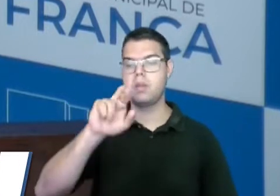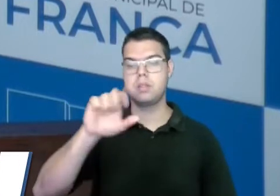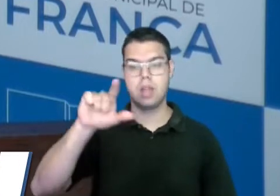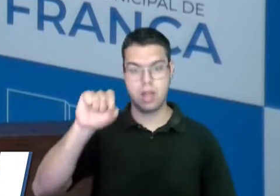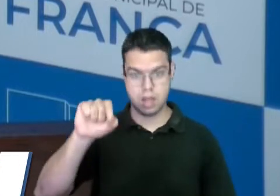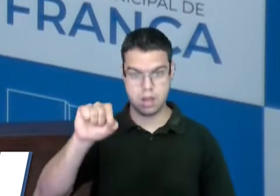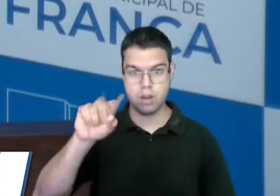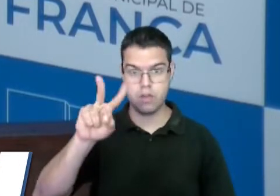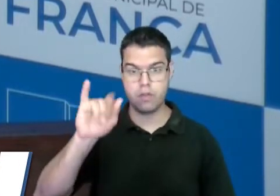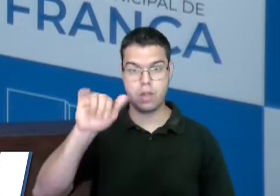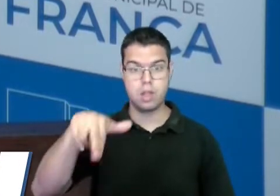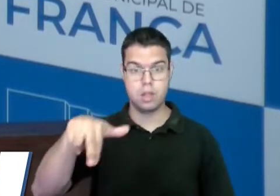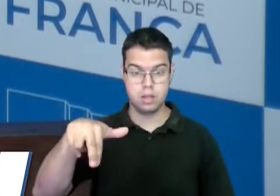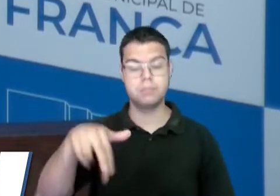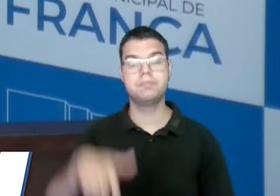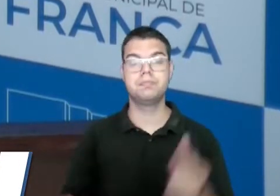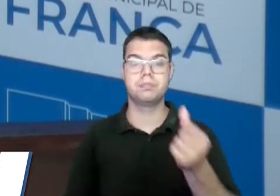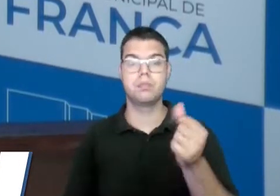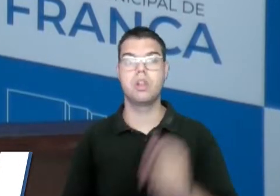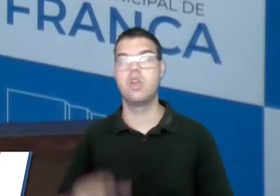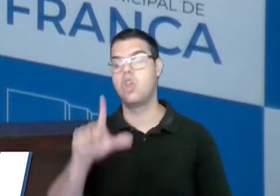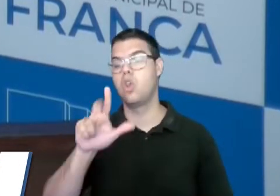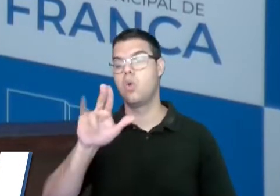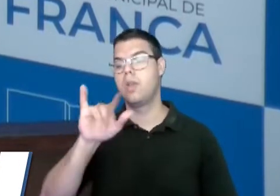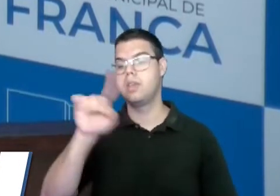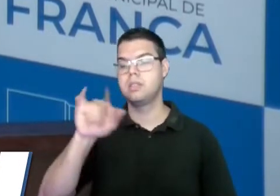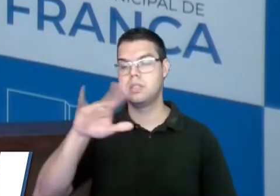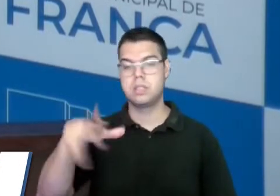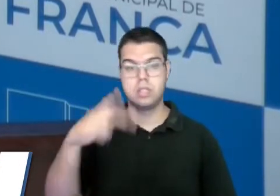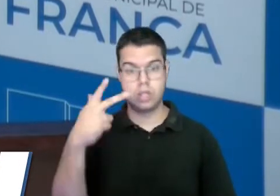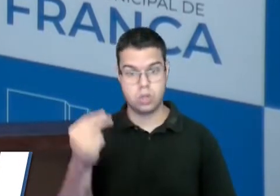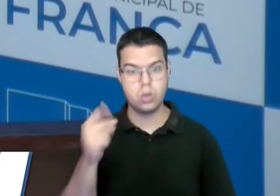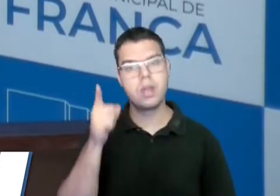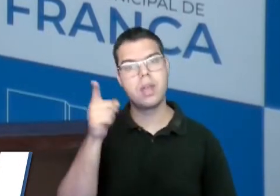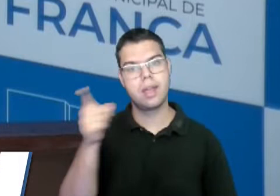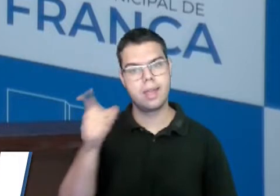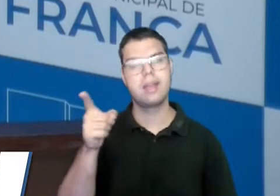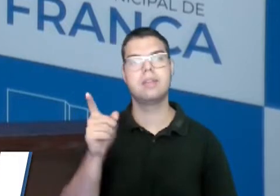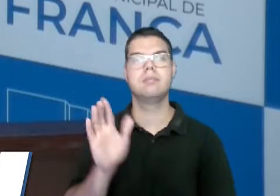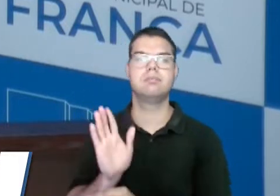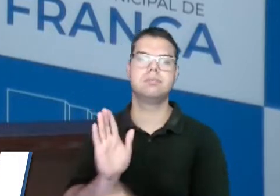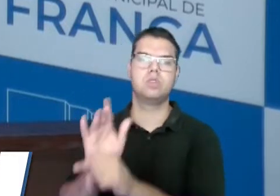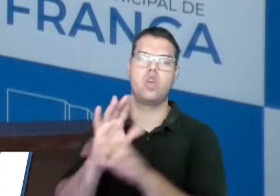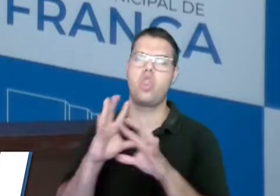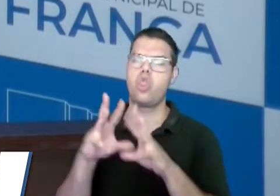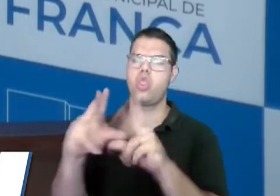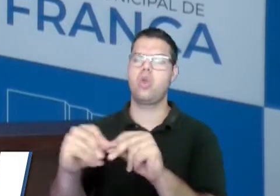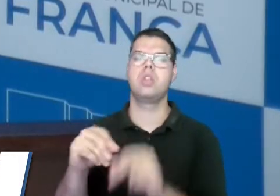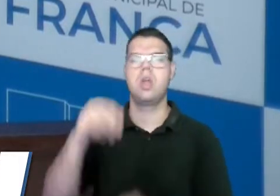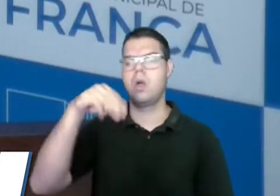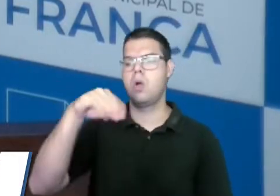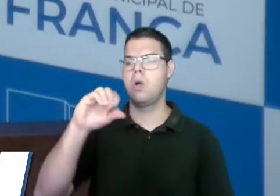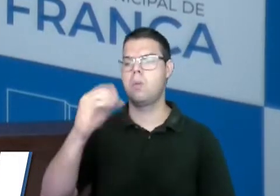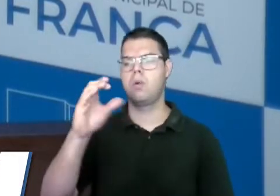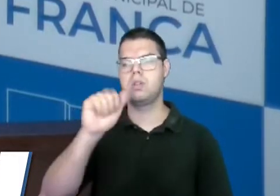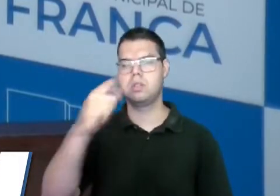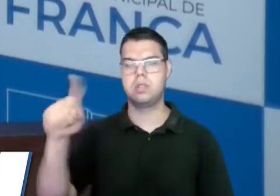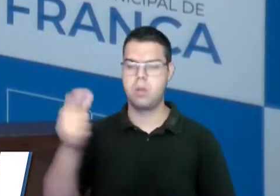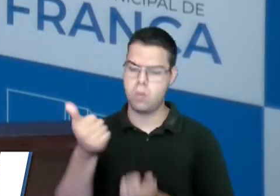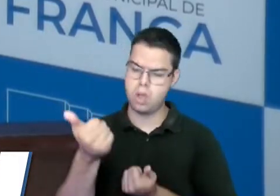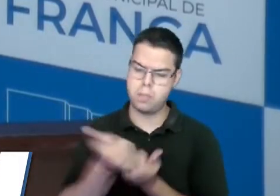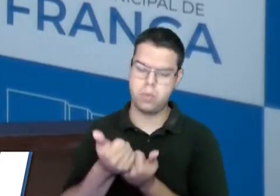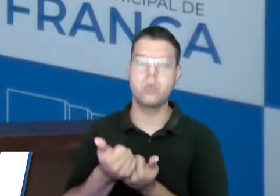Araújo, que foi, aliás, foi quem deu causa a todas as moções de apoio para